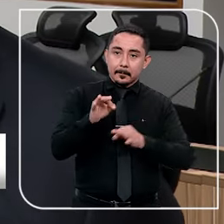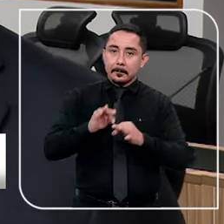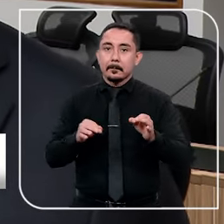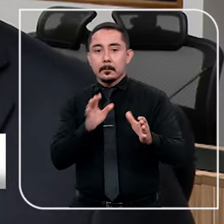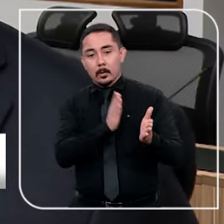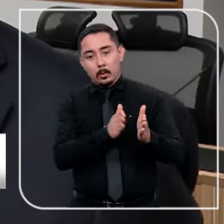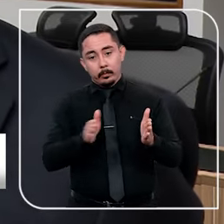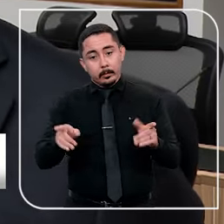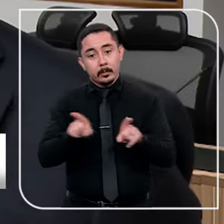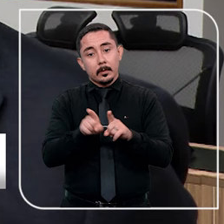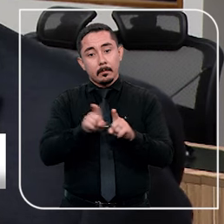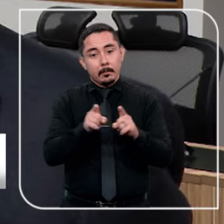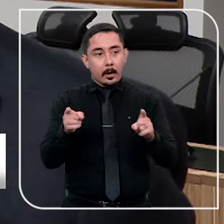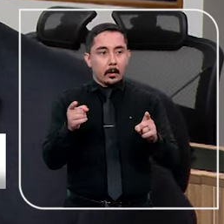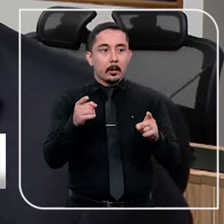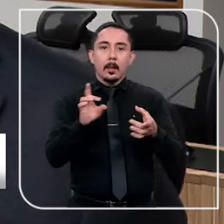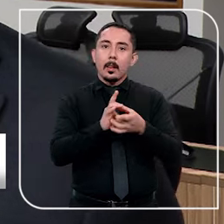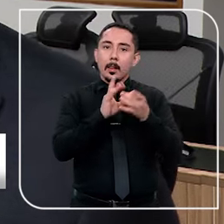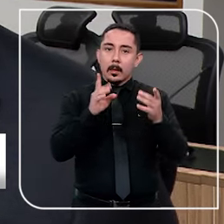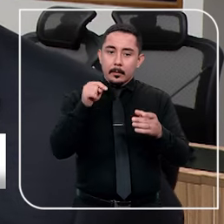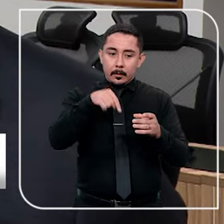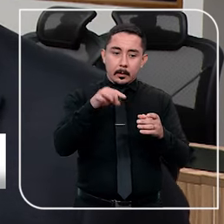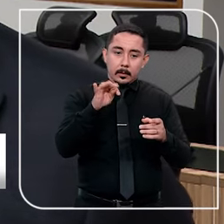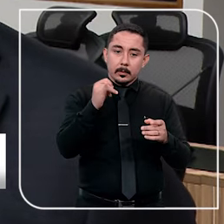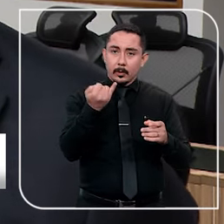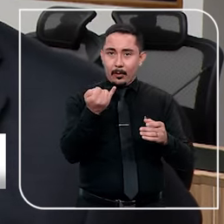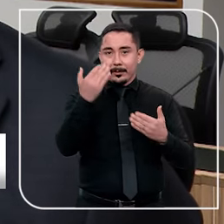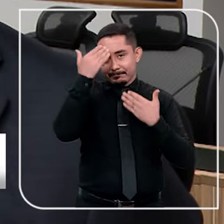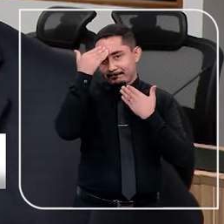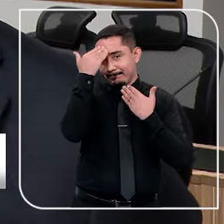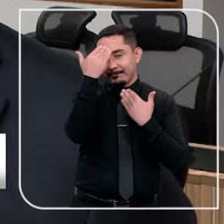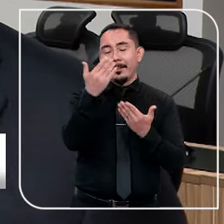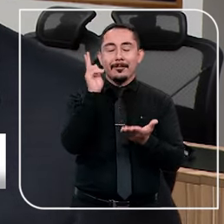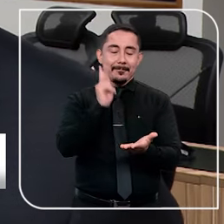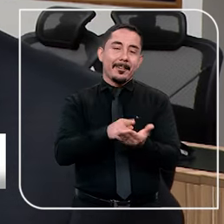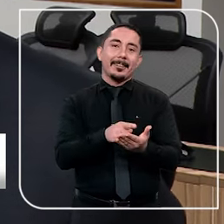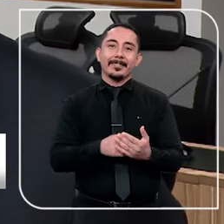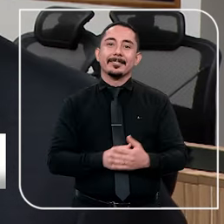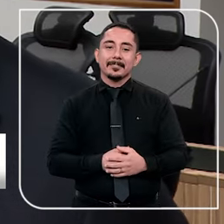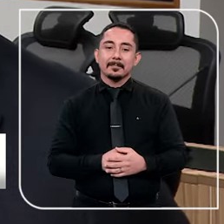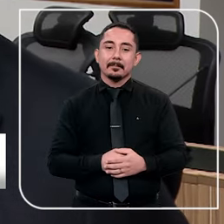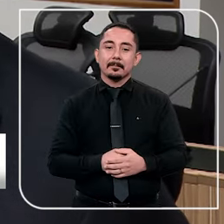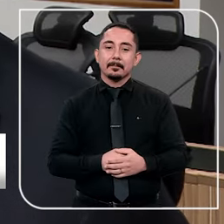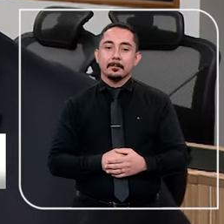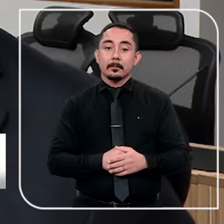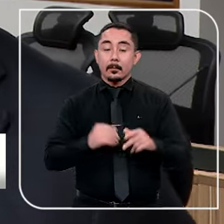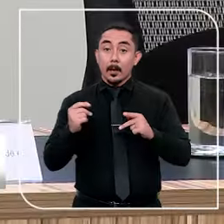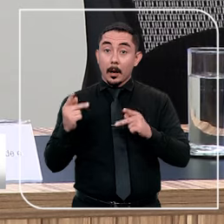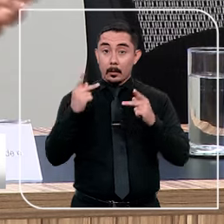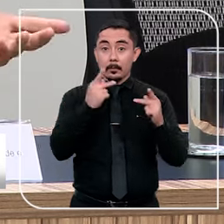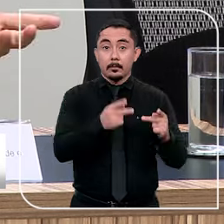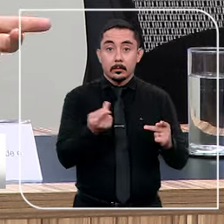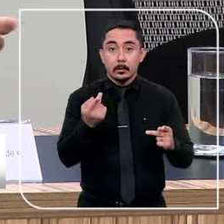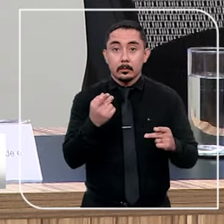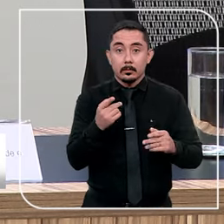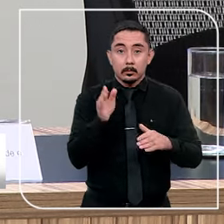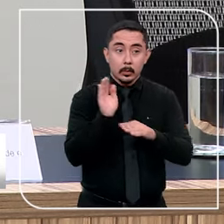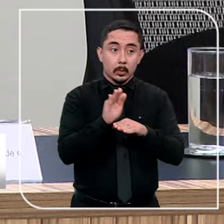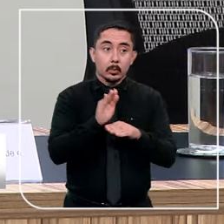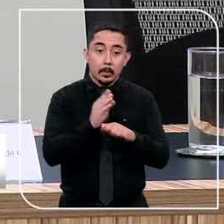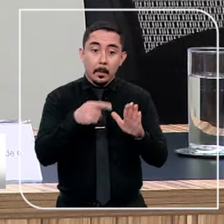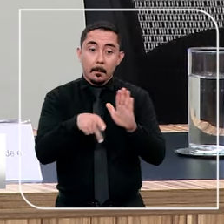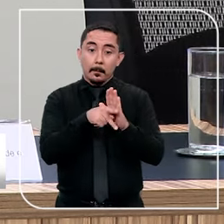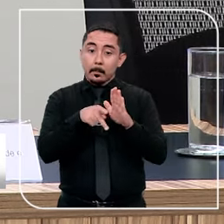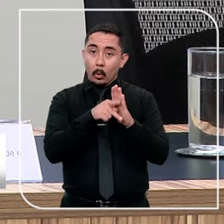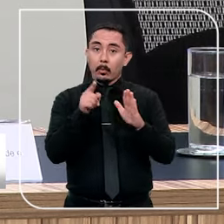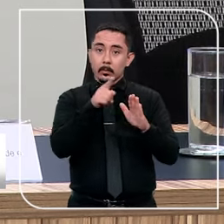organização a disponibilidade do STJ e a e e e o agradecimento também pela oportunidade durante a visita técnica